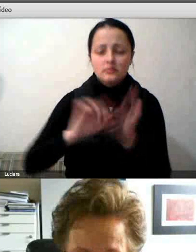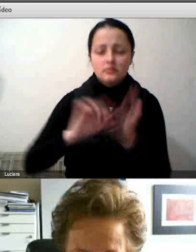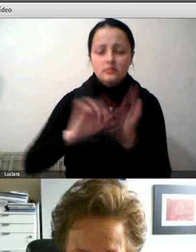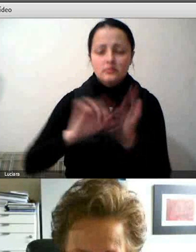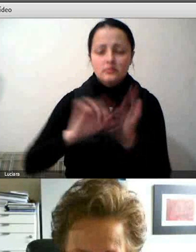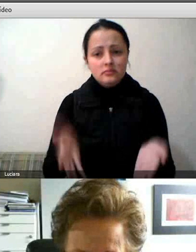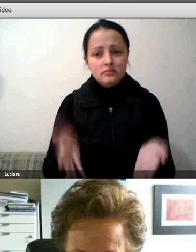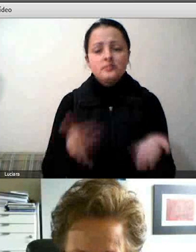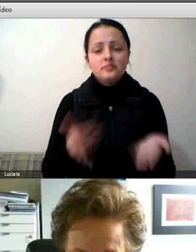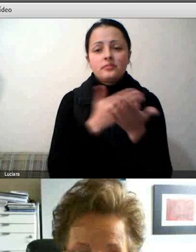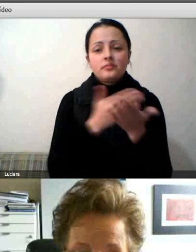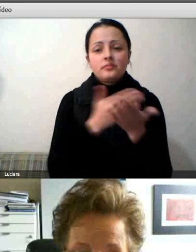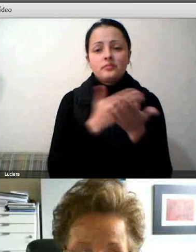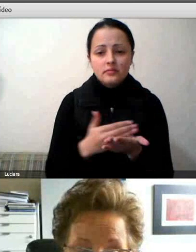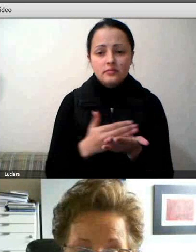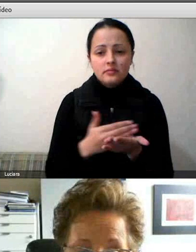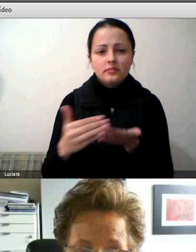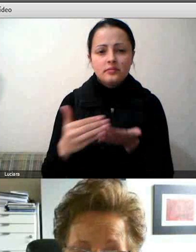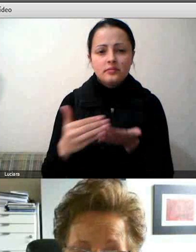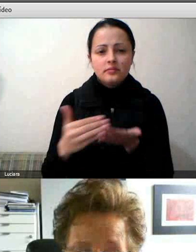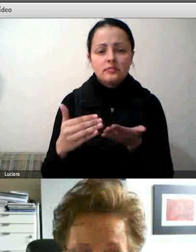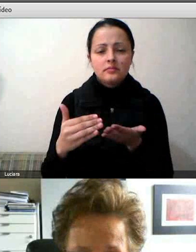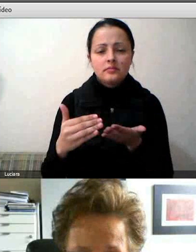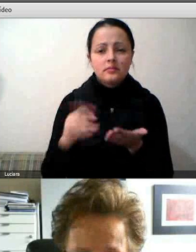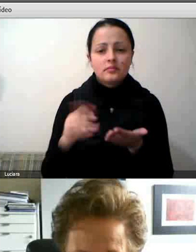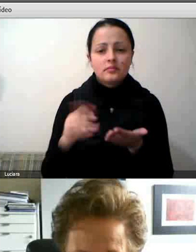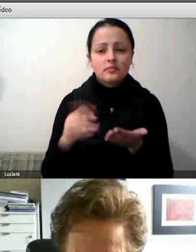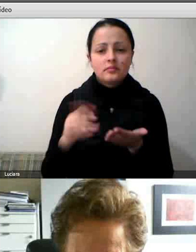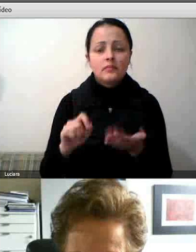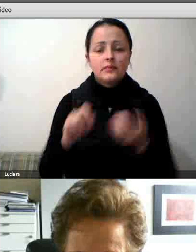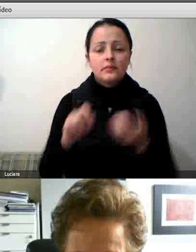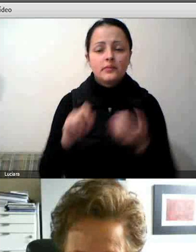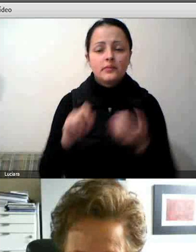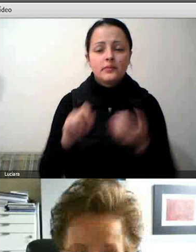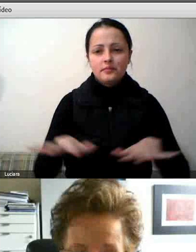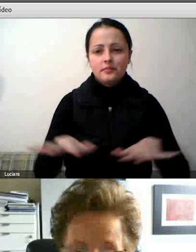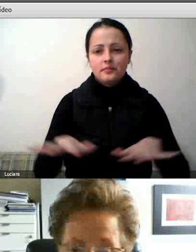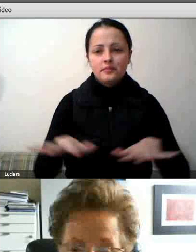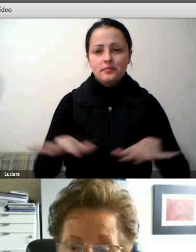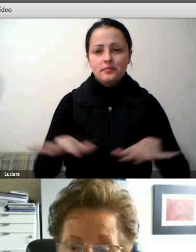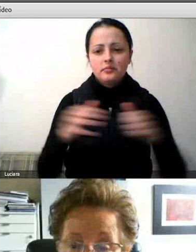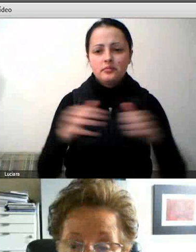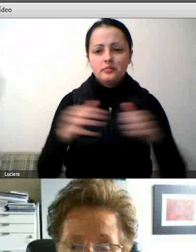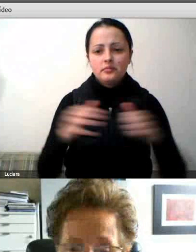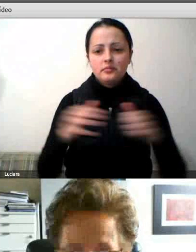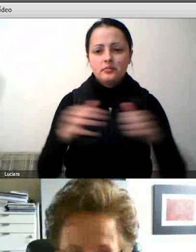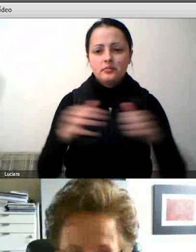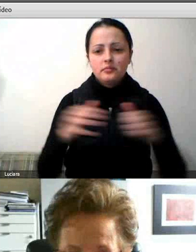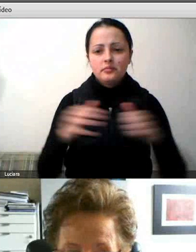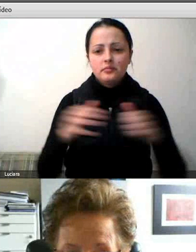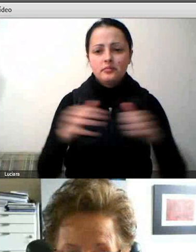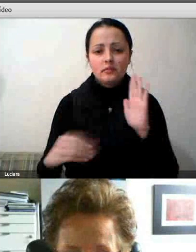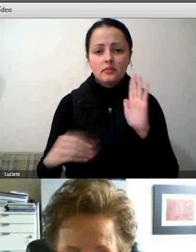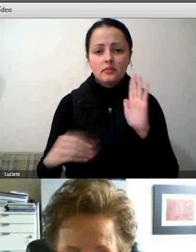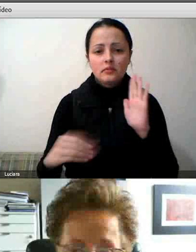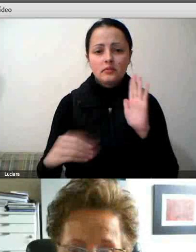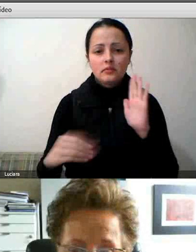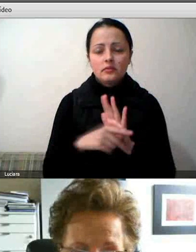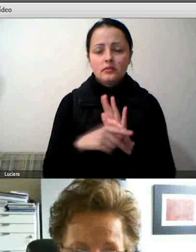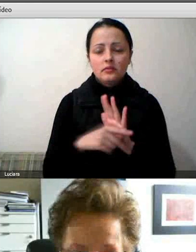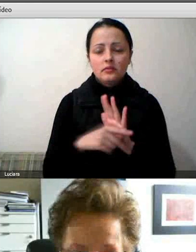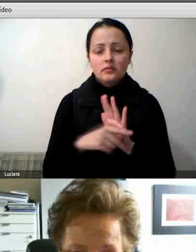do homem. E as novas tecnologias digitais já chegaram,